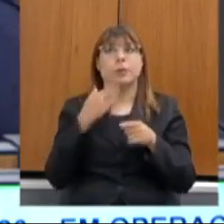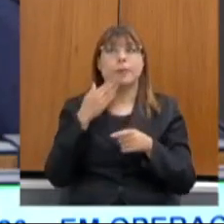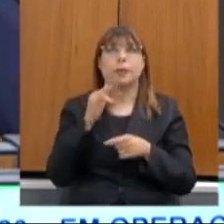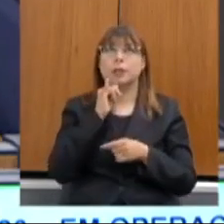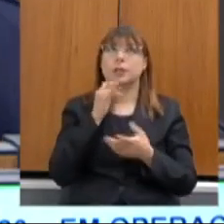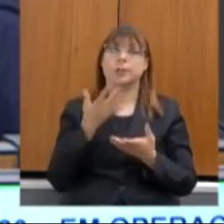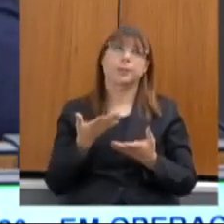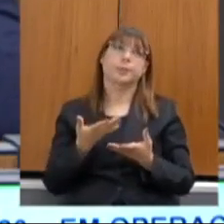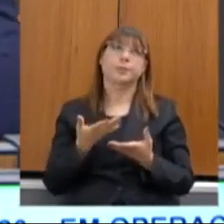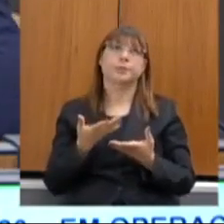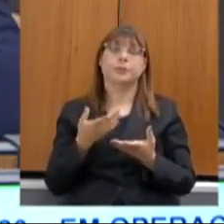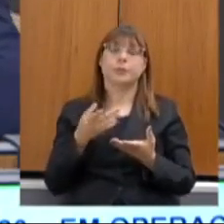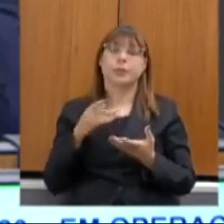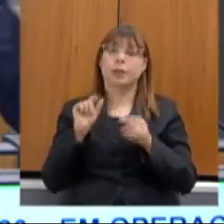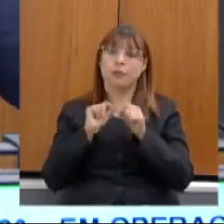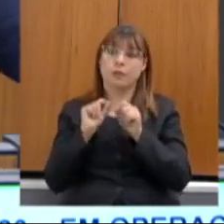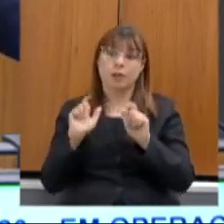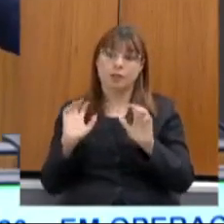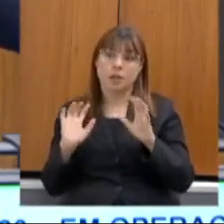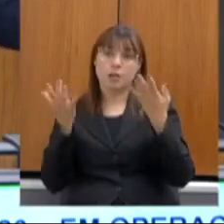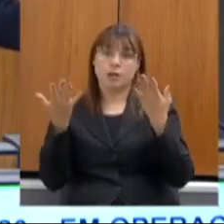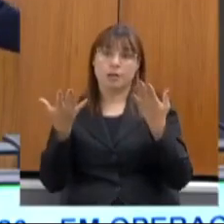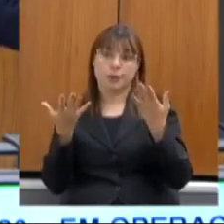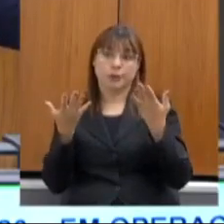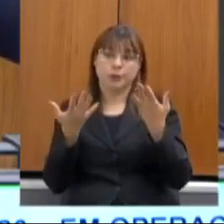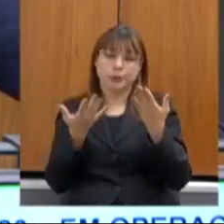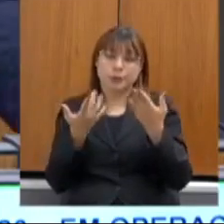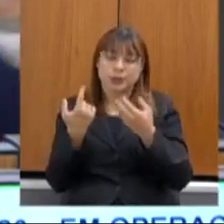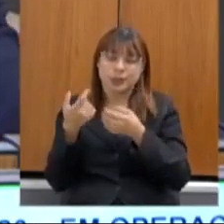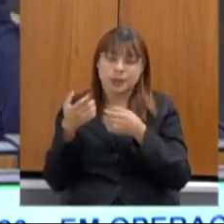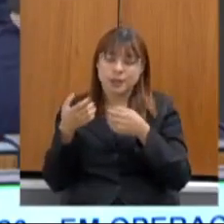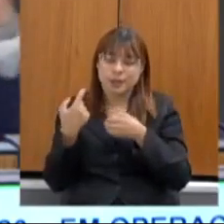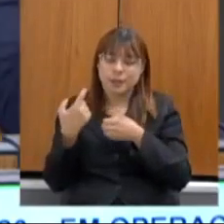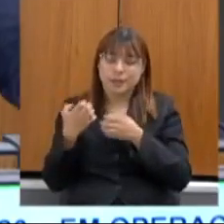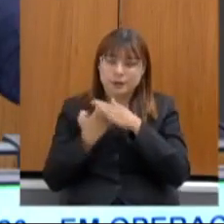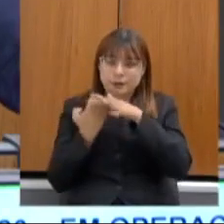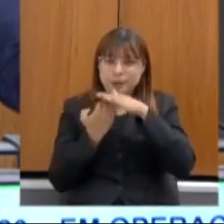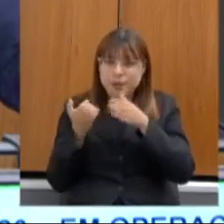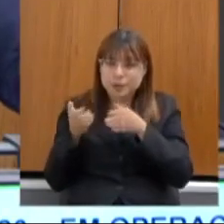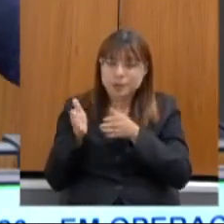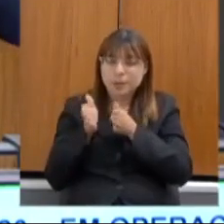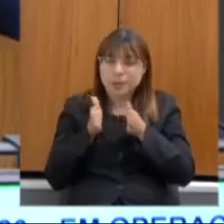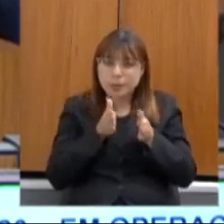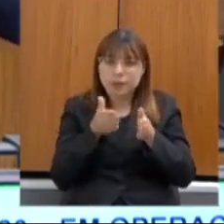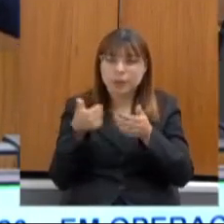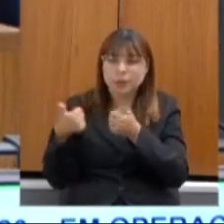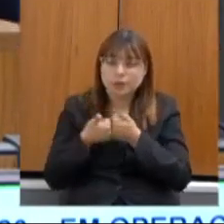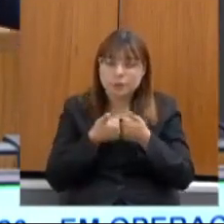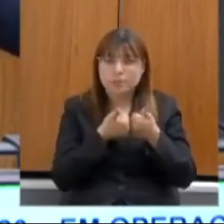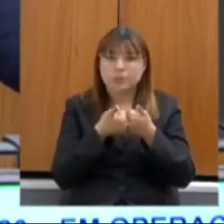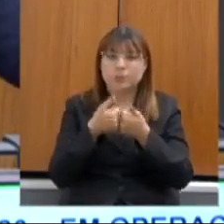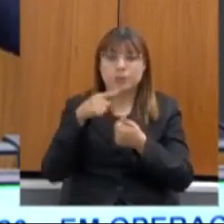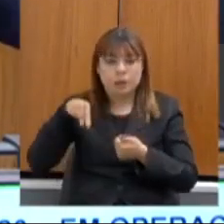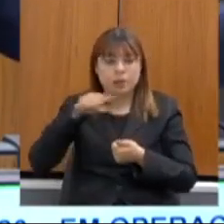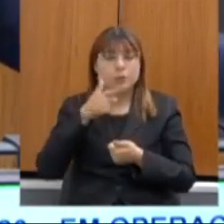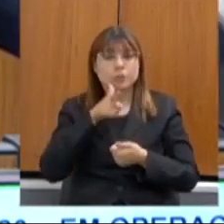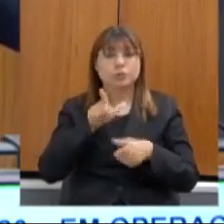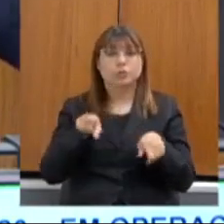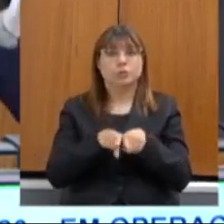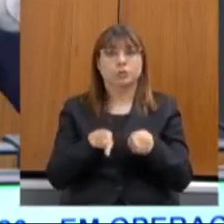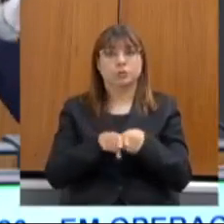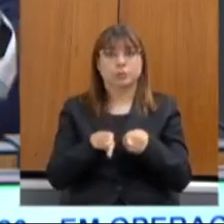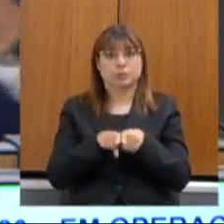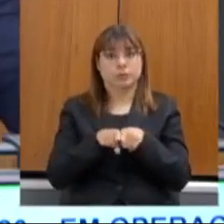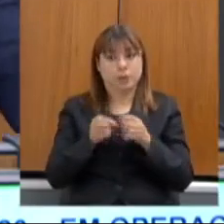pede a elas para fazer um evento com Pequenas Empresas do Entorno para que estas possam se habilitar a